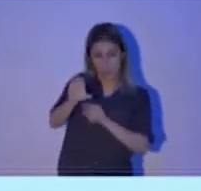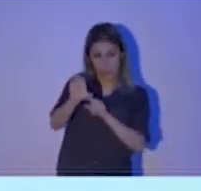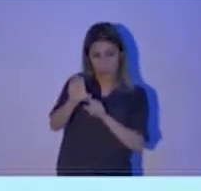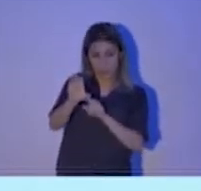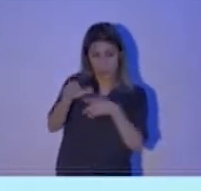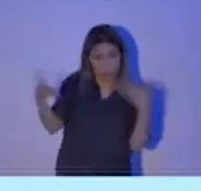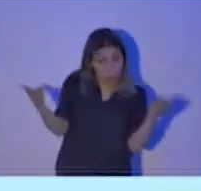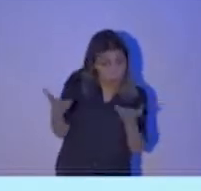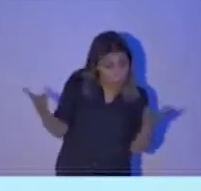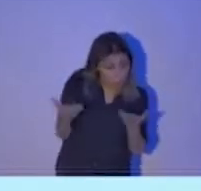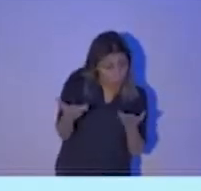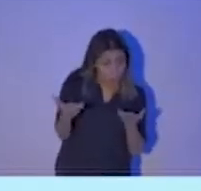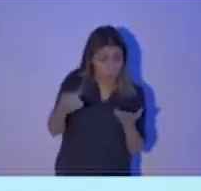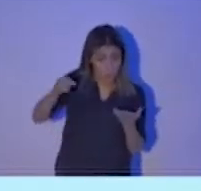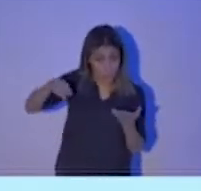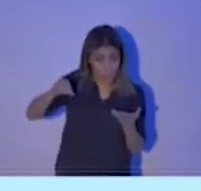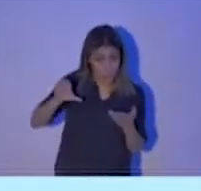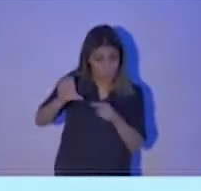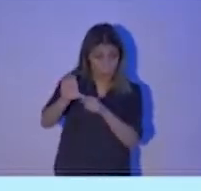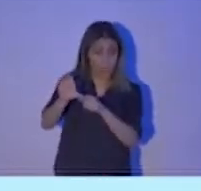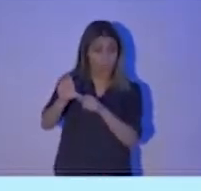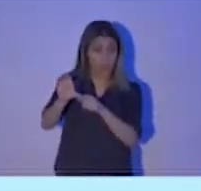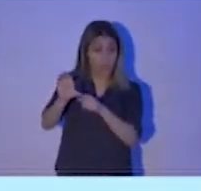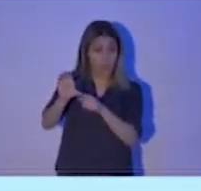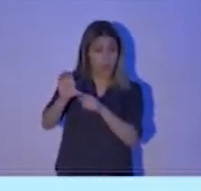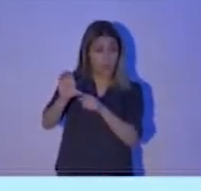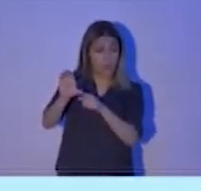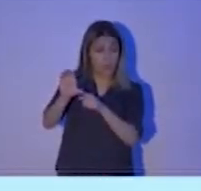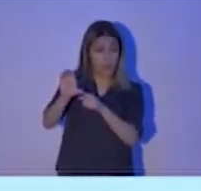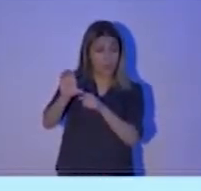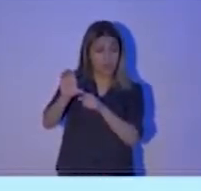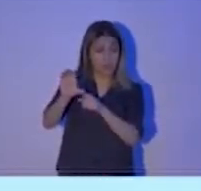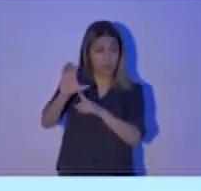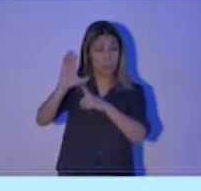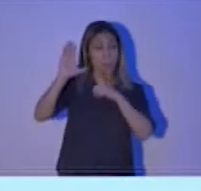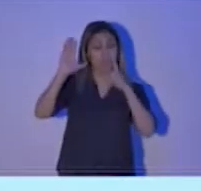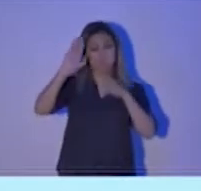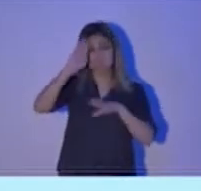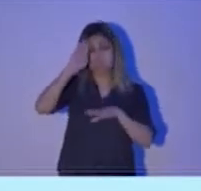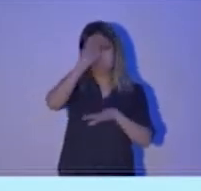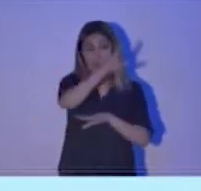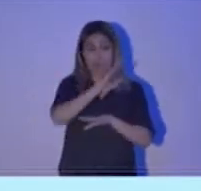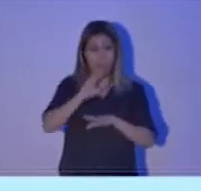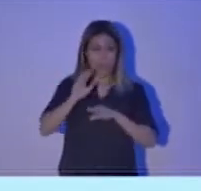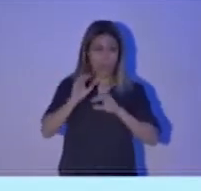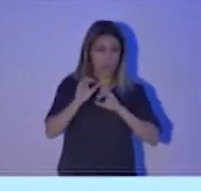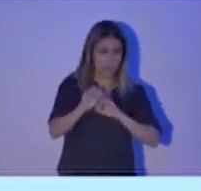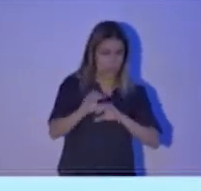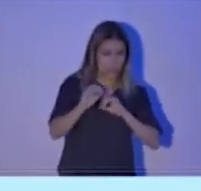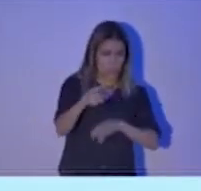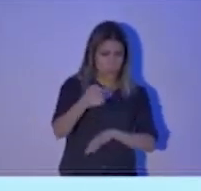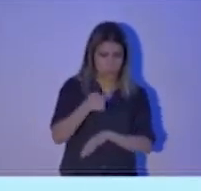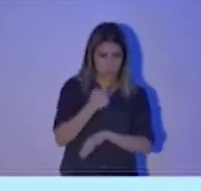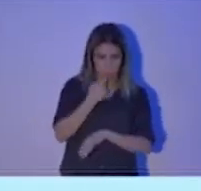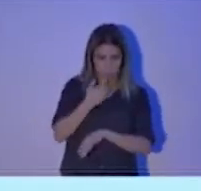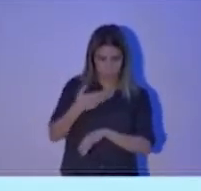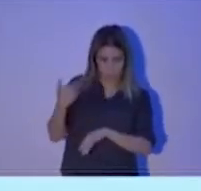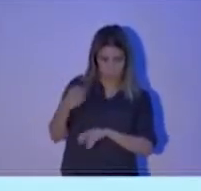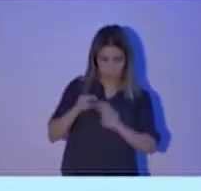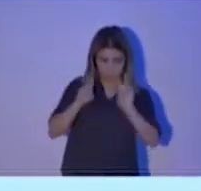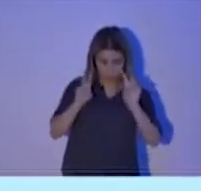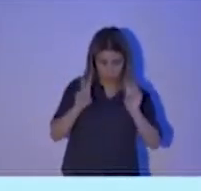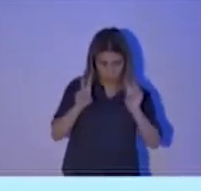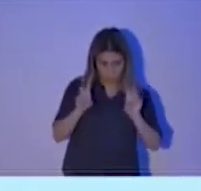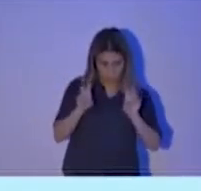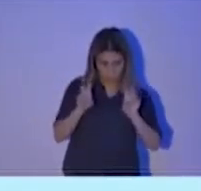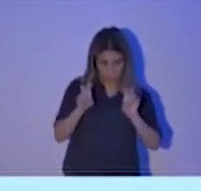até mesmo meu sonho quando falo educação, sou uma pessoa que estou há pouco tempo tratando desse tema, mas me